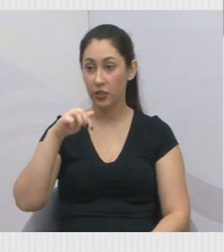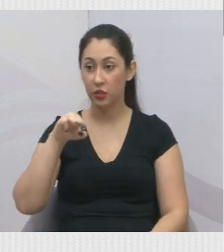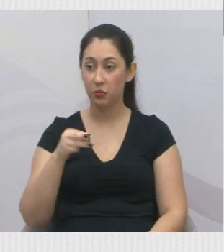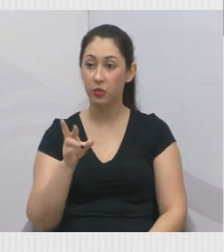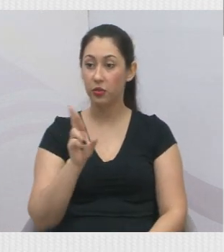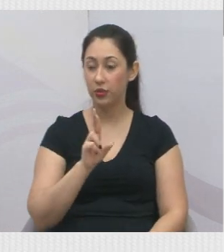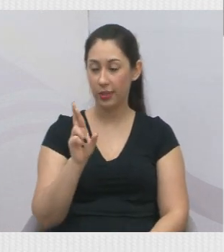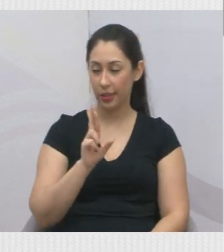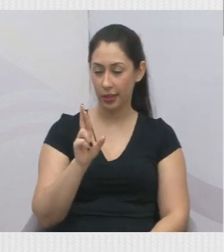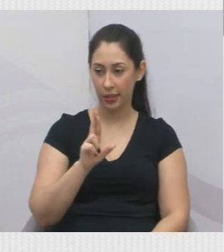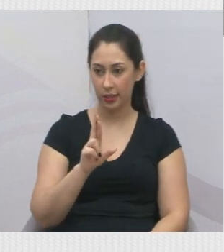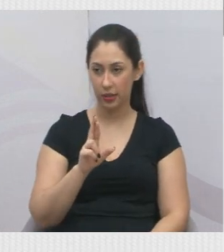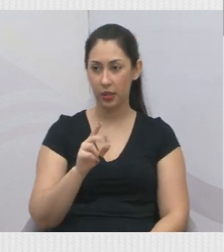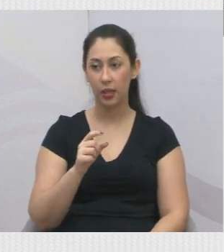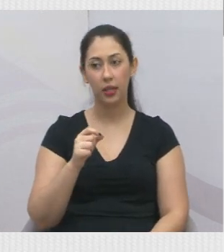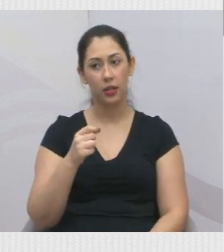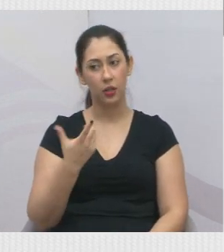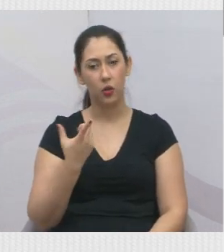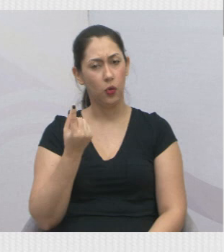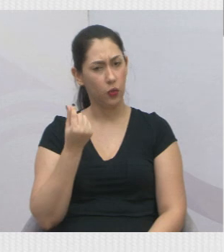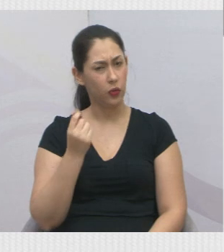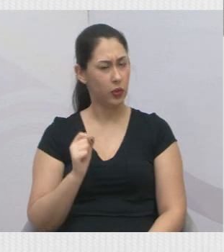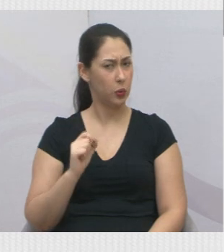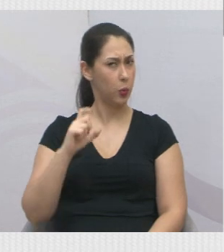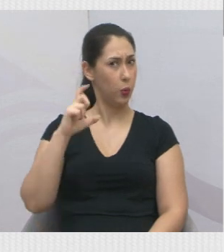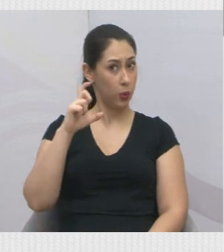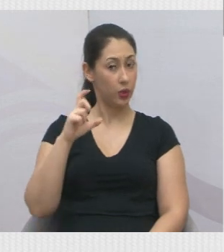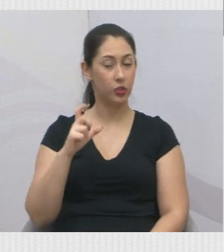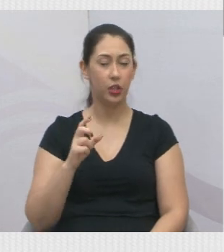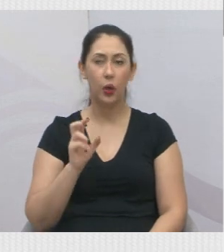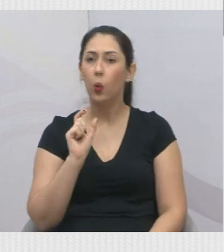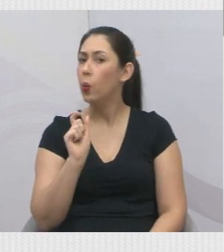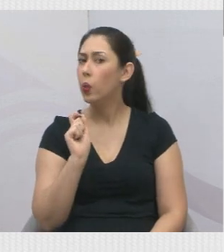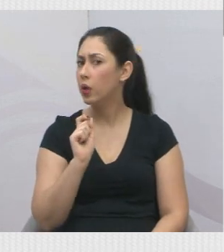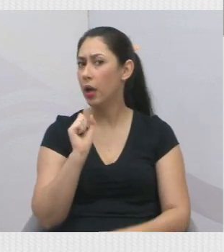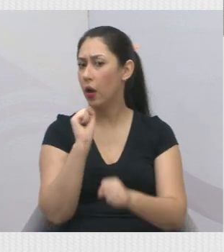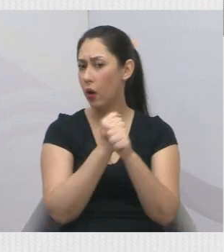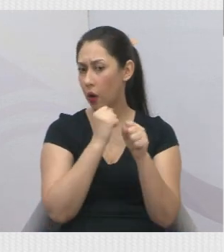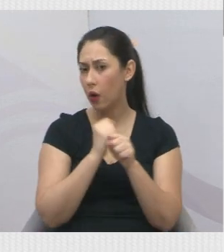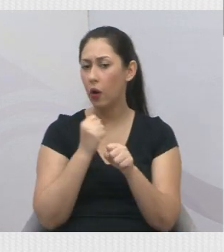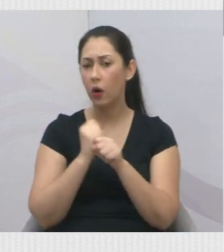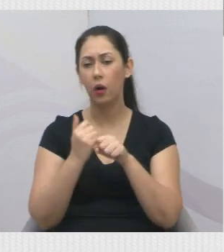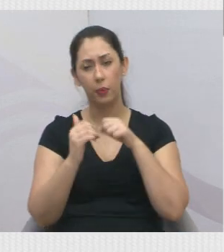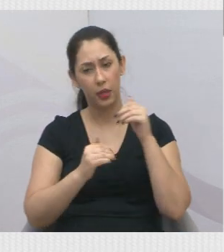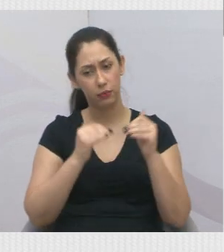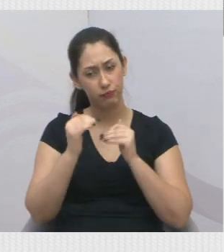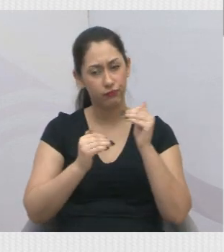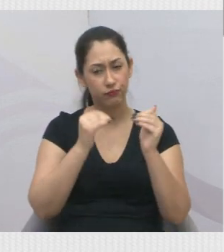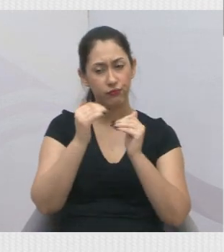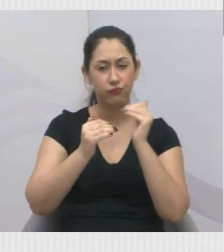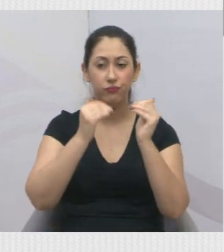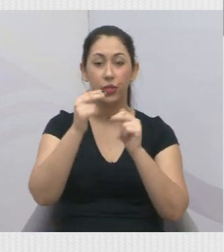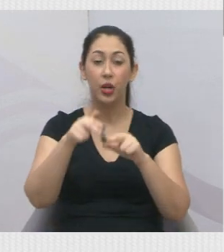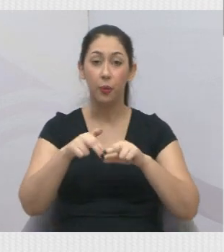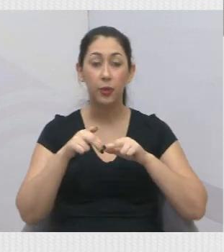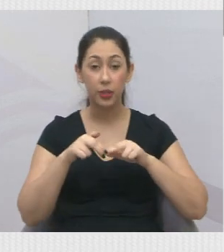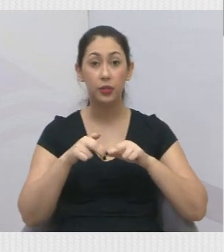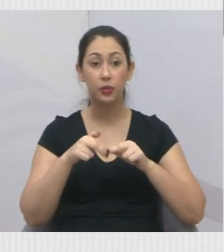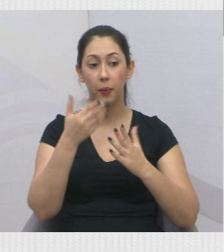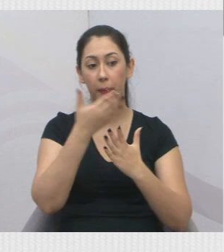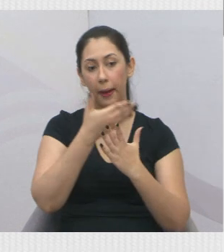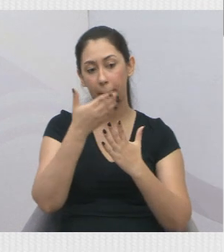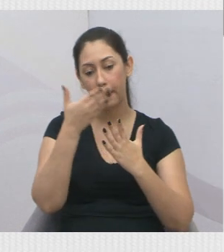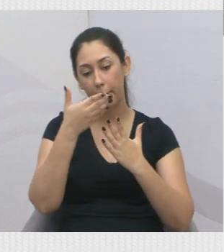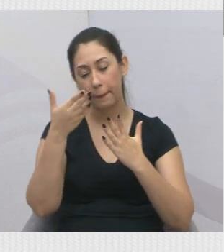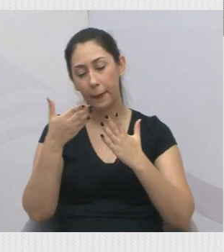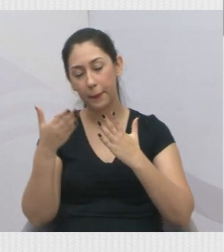R$ 97.894.612. Aqui, esses valores montantes maiores, eles são as obras, né, em si, que estão em andamento, então o empenho se vai para o ano seguinte, para que você